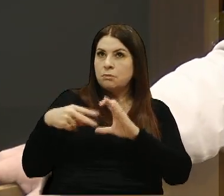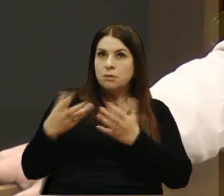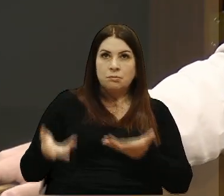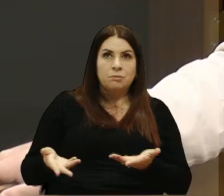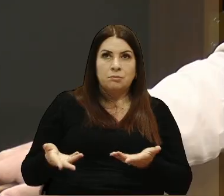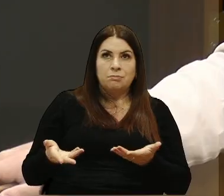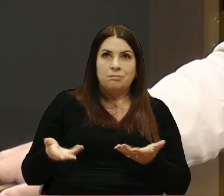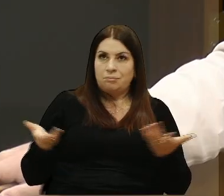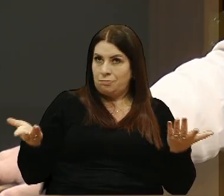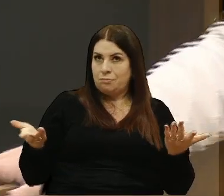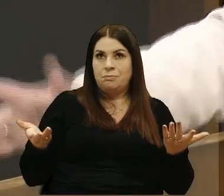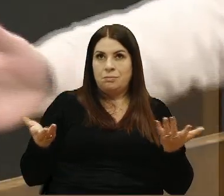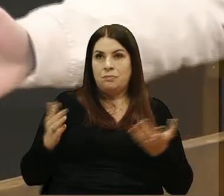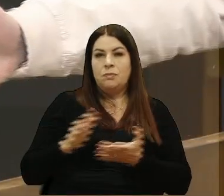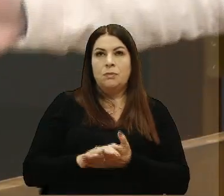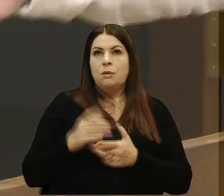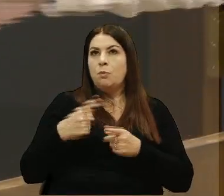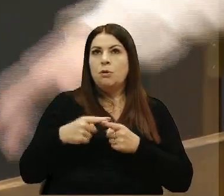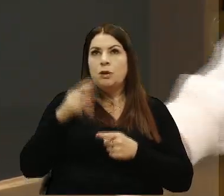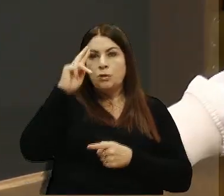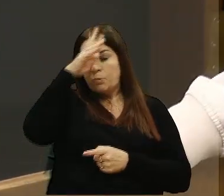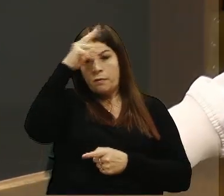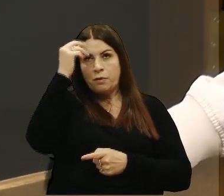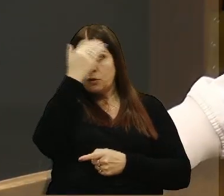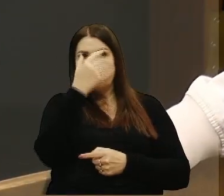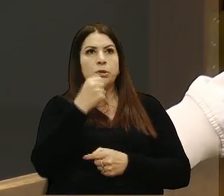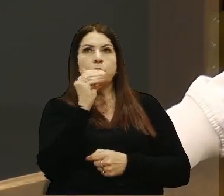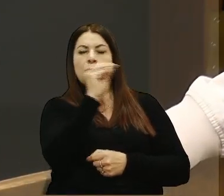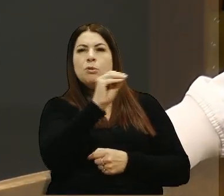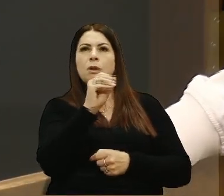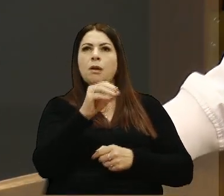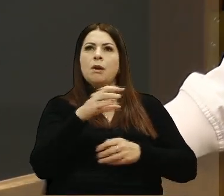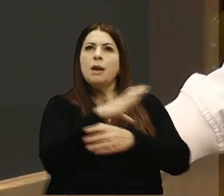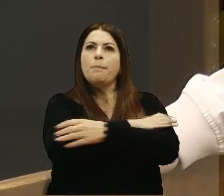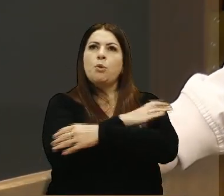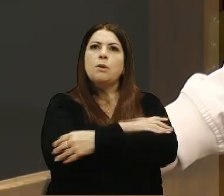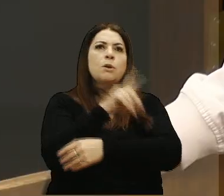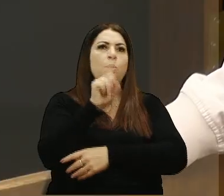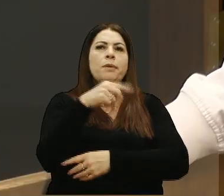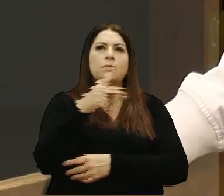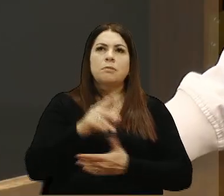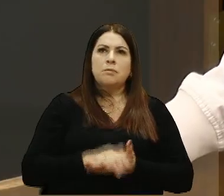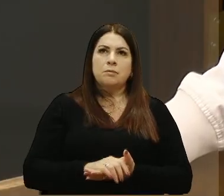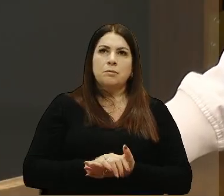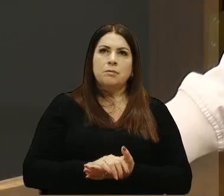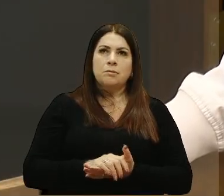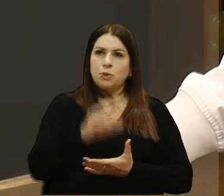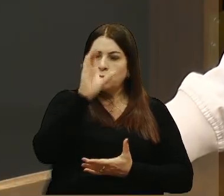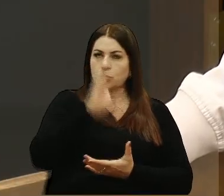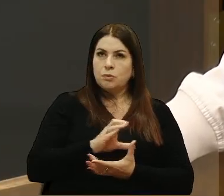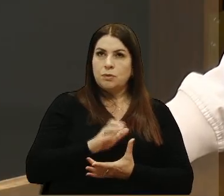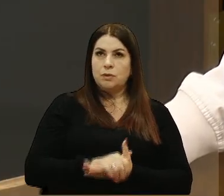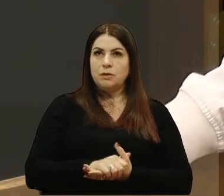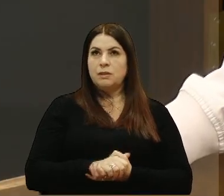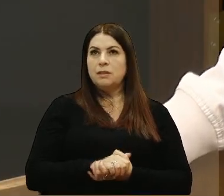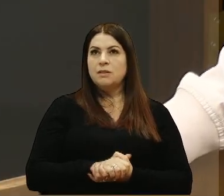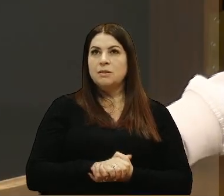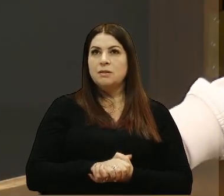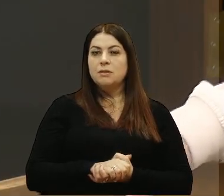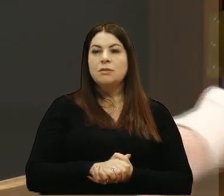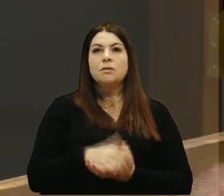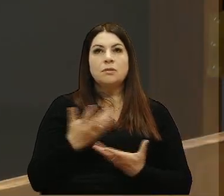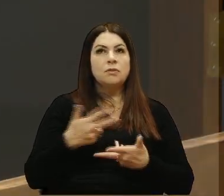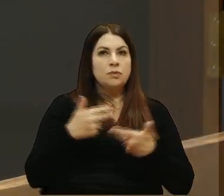Municipal de Vereadores. Por que o prefeito não precisa plotar caminhonete, que não é dele, é do cidadão? Então,